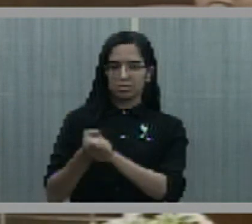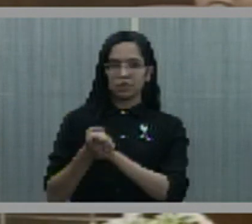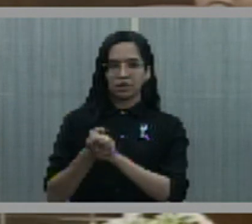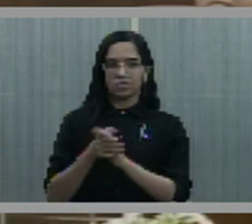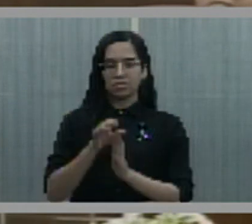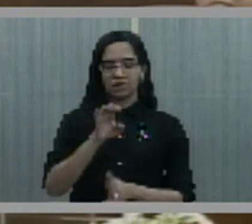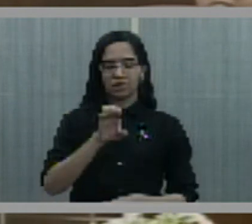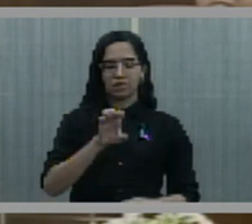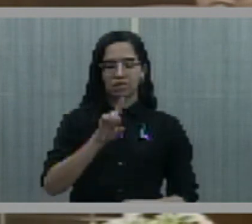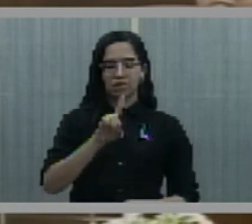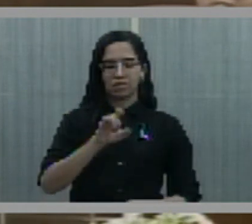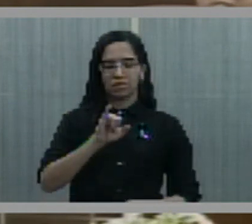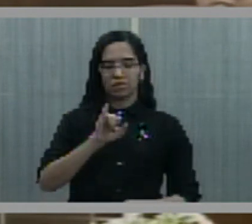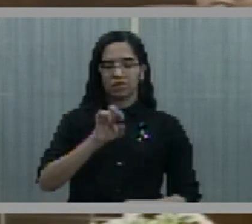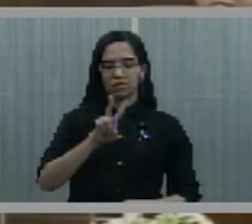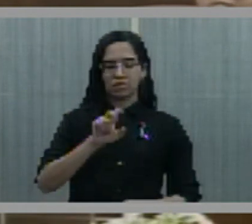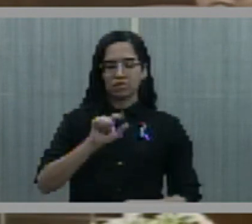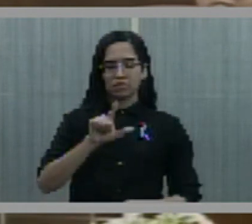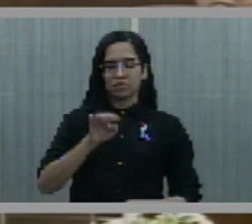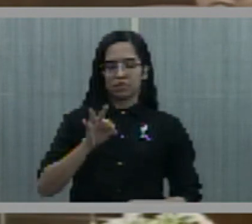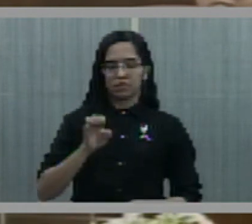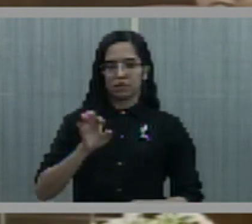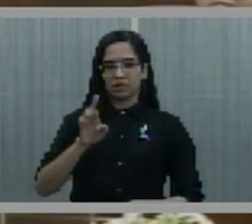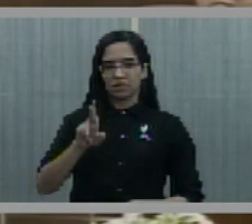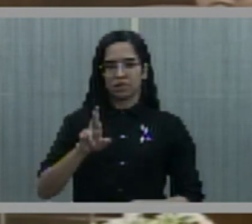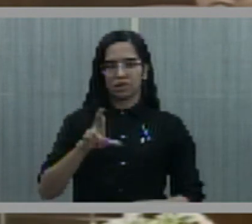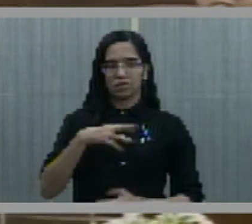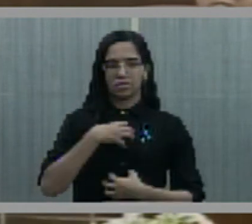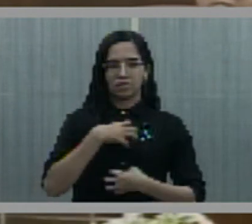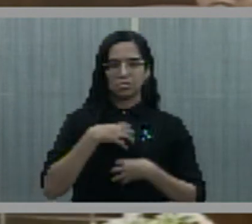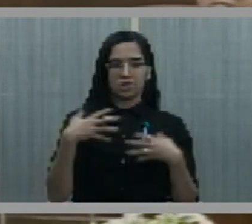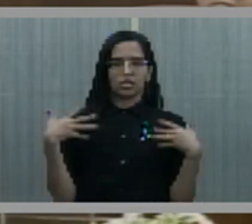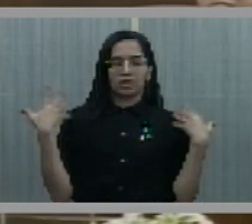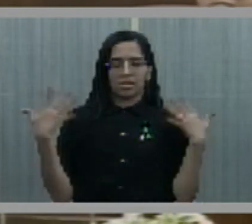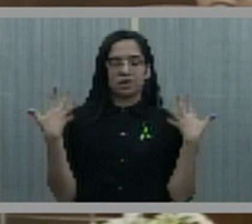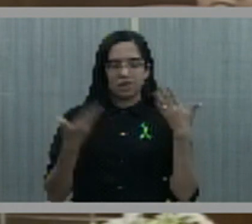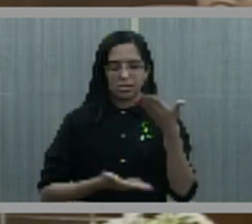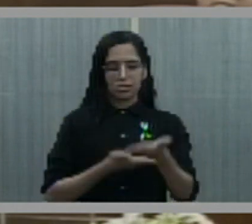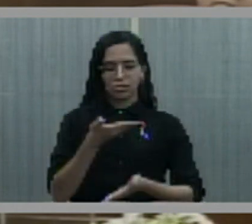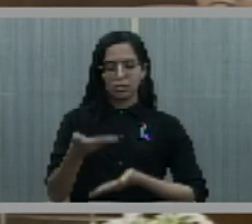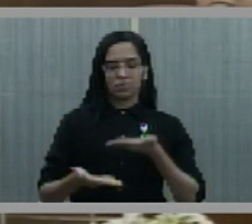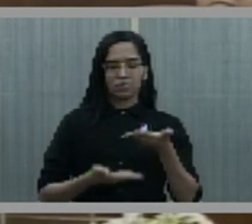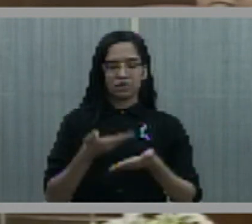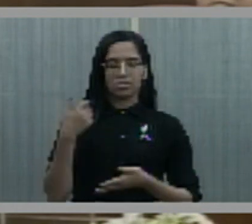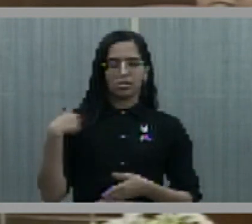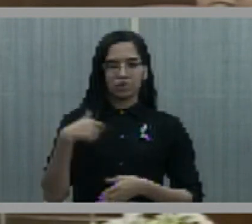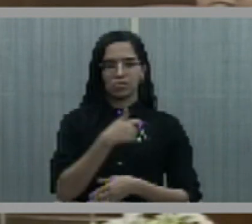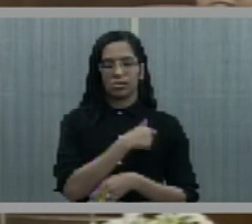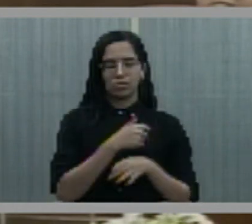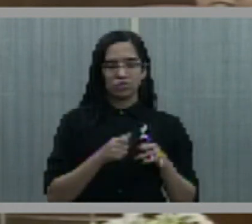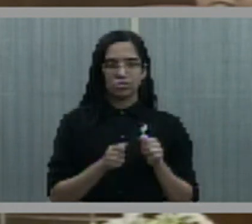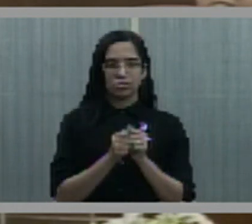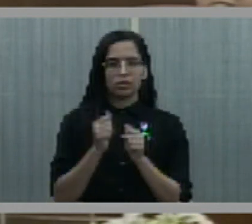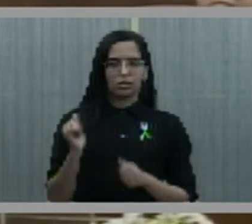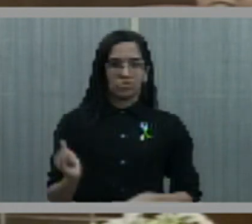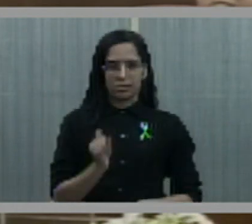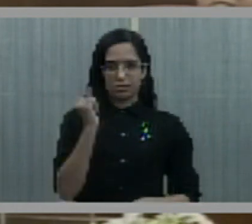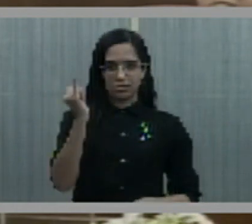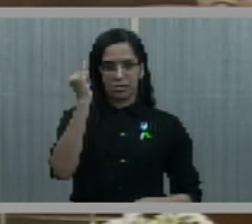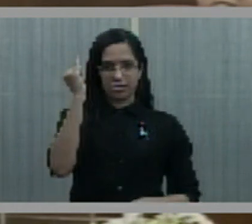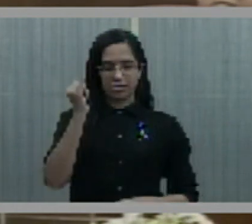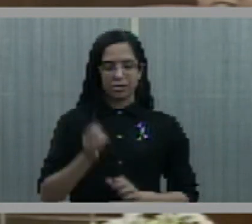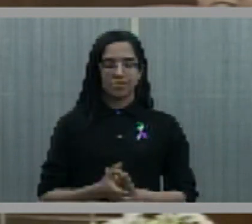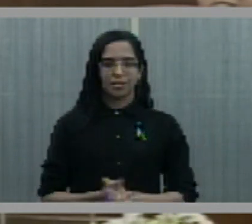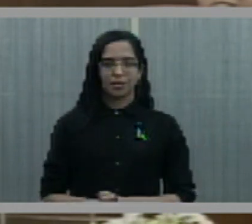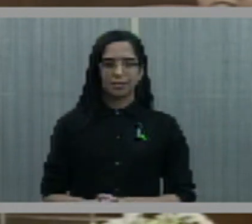os cumprimentos e esse momento de alegria de compartilharmos juntos, né, esse momento que é tão significativo nas nossas vidas